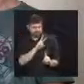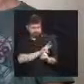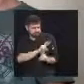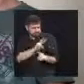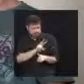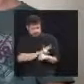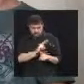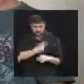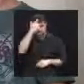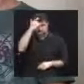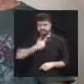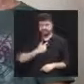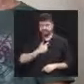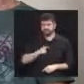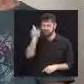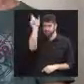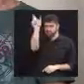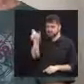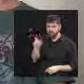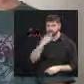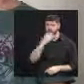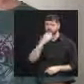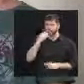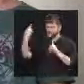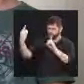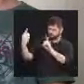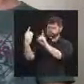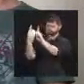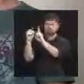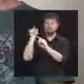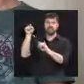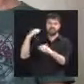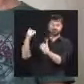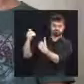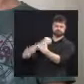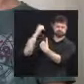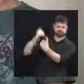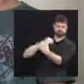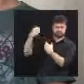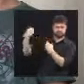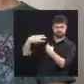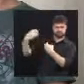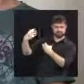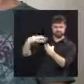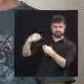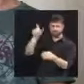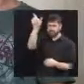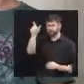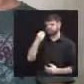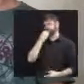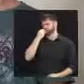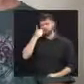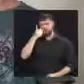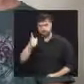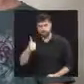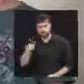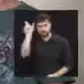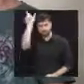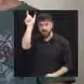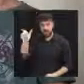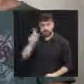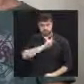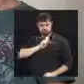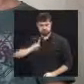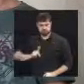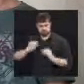mestre. Eu considero o Dr. Rui Tanigal um dos meus maiores mestres, porque ele, na bondade dele, ele presidente da AMBA,